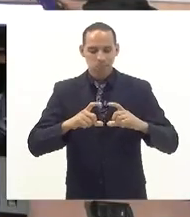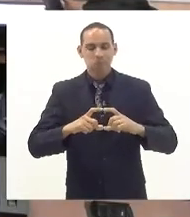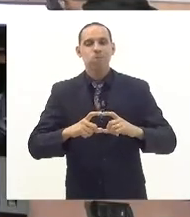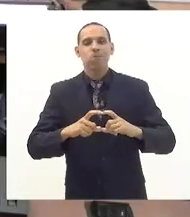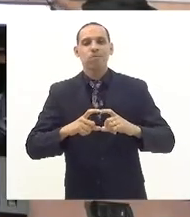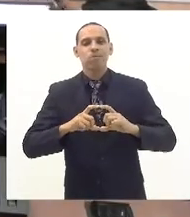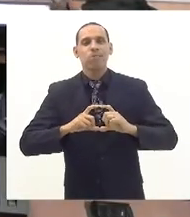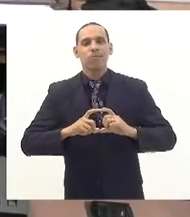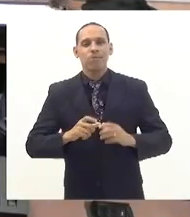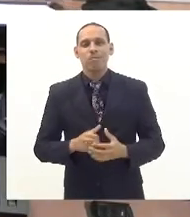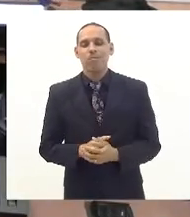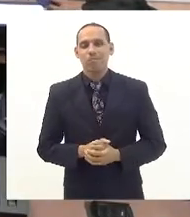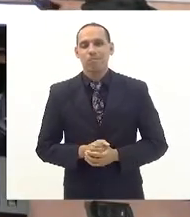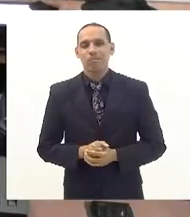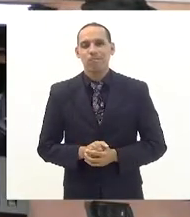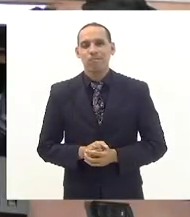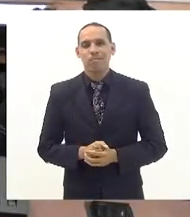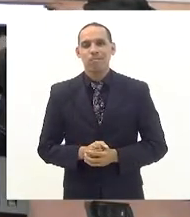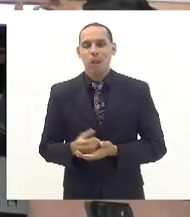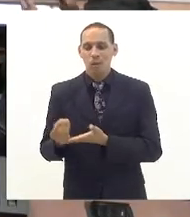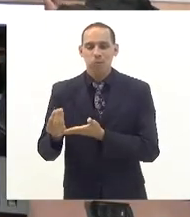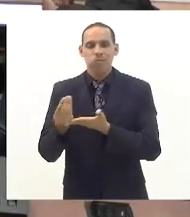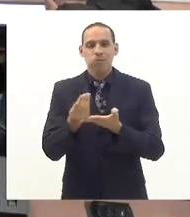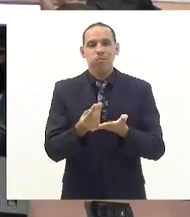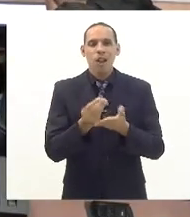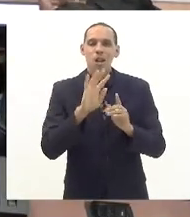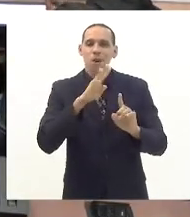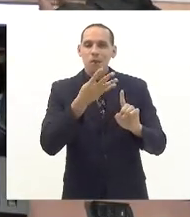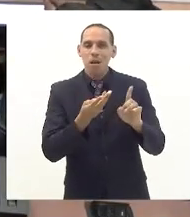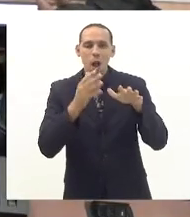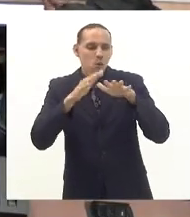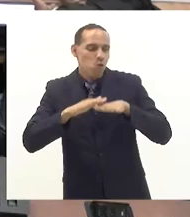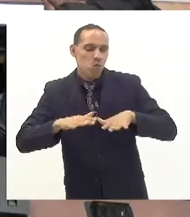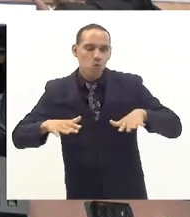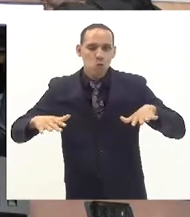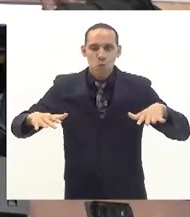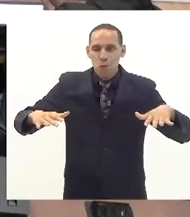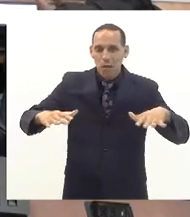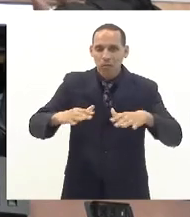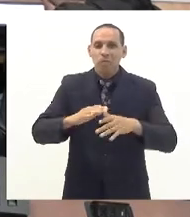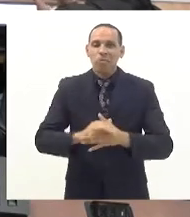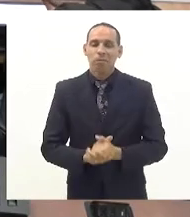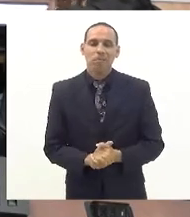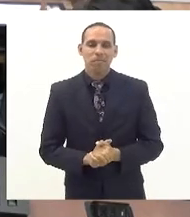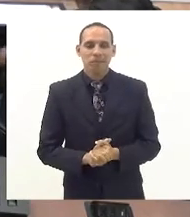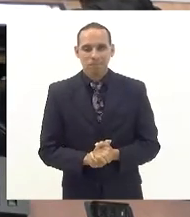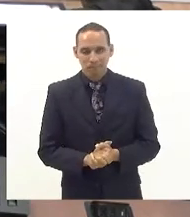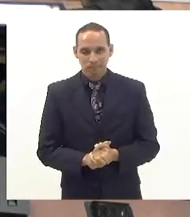Essa é a homenagem para todos.